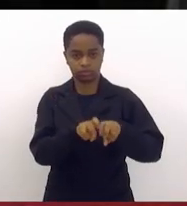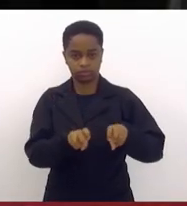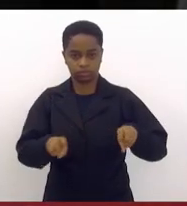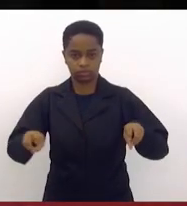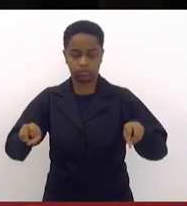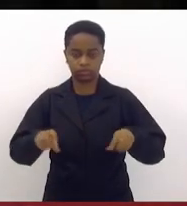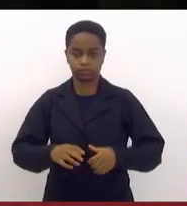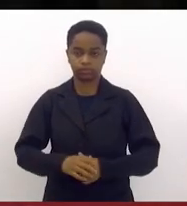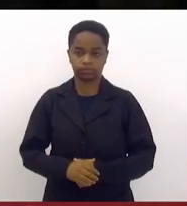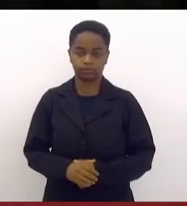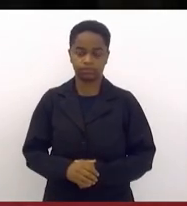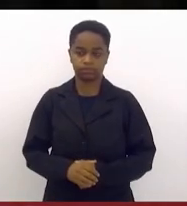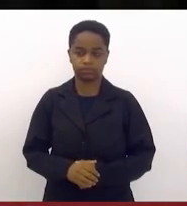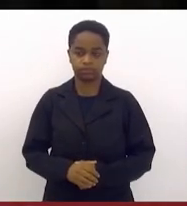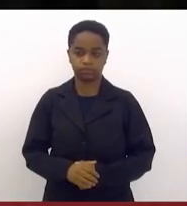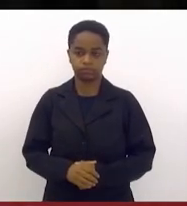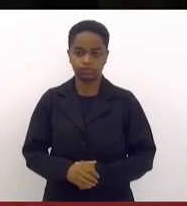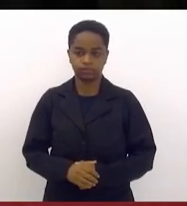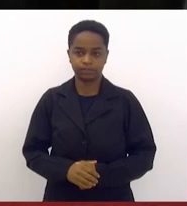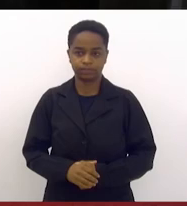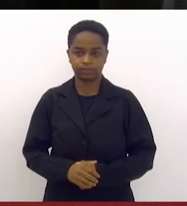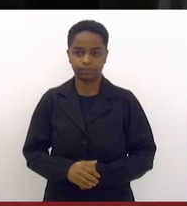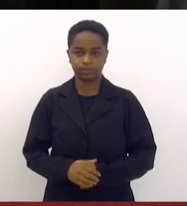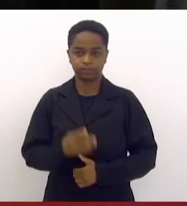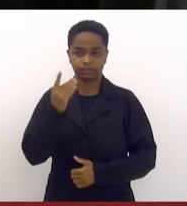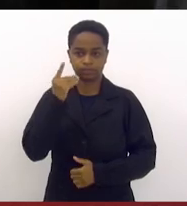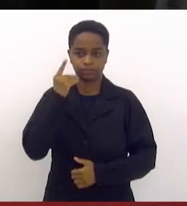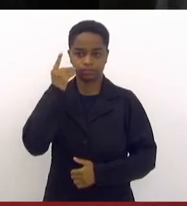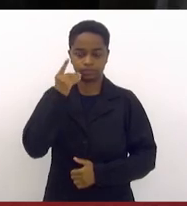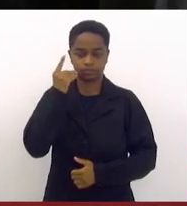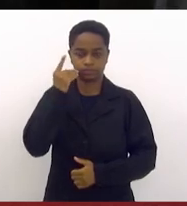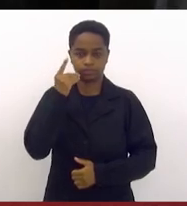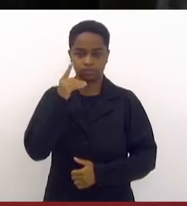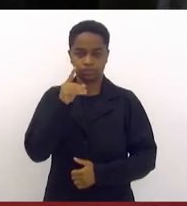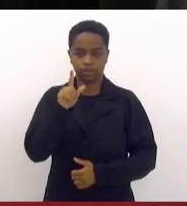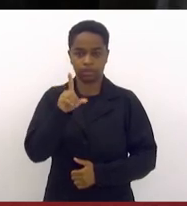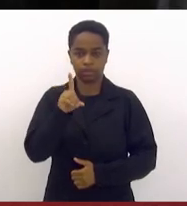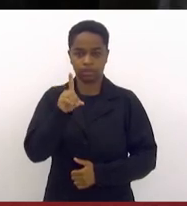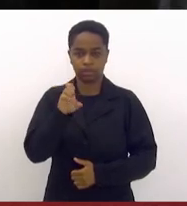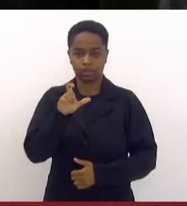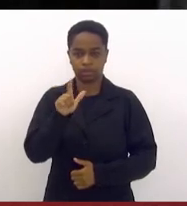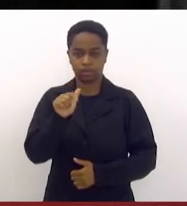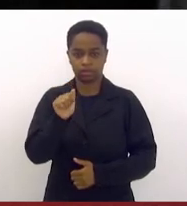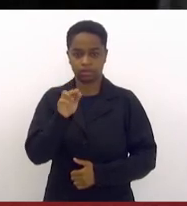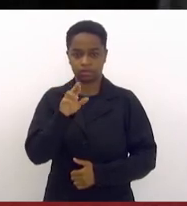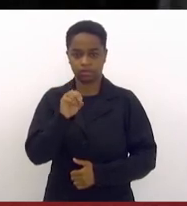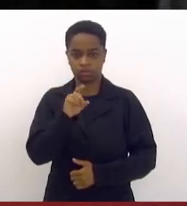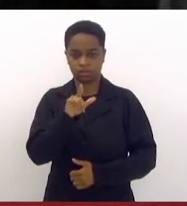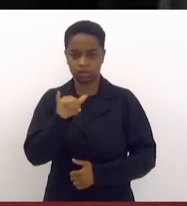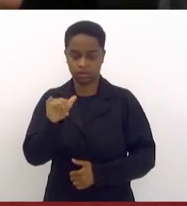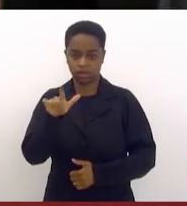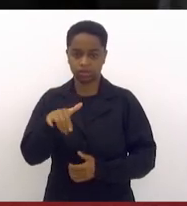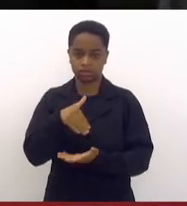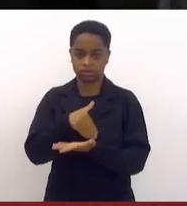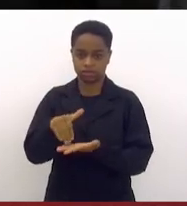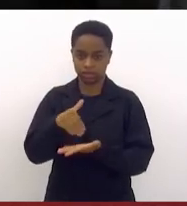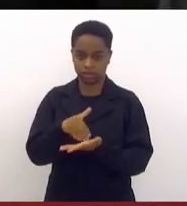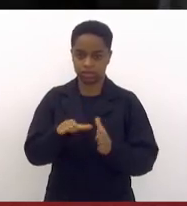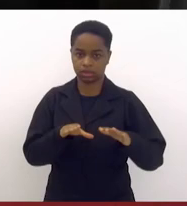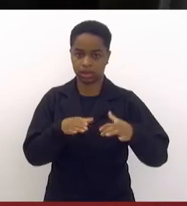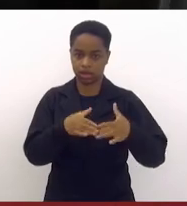conosco a frente parlamentar o senhor Deputado Guilherme delaroli que será o secretário da